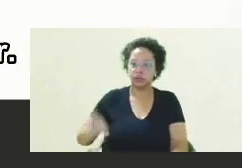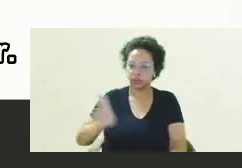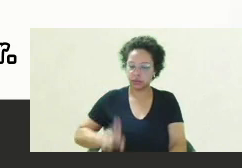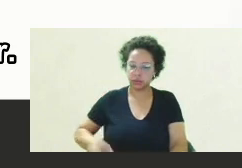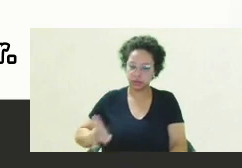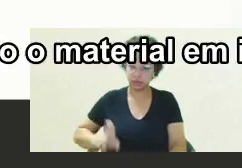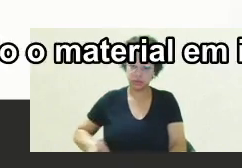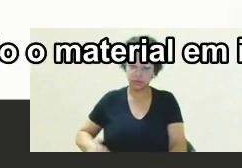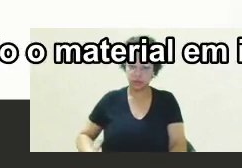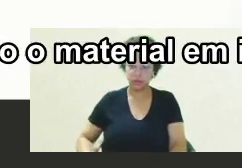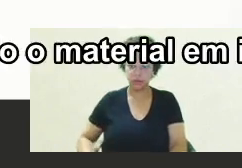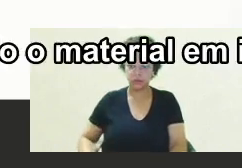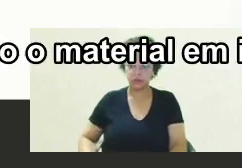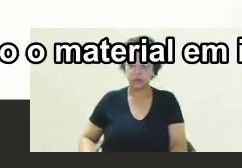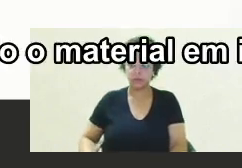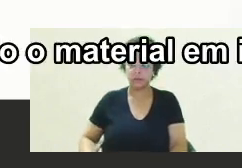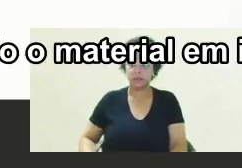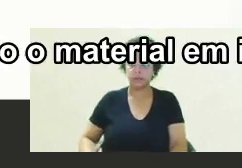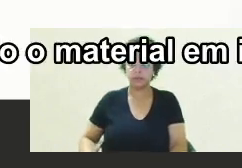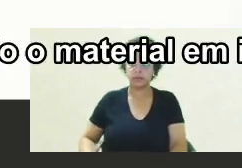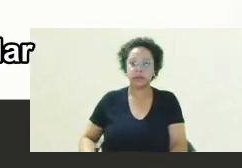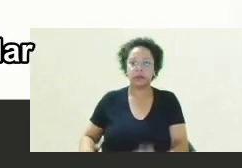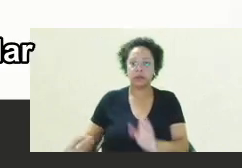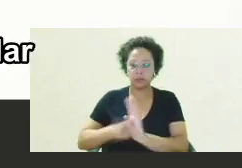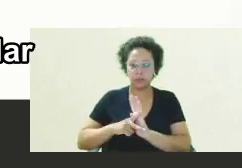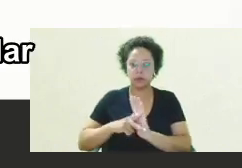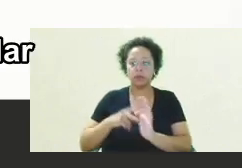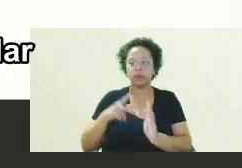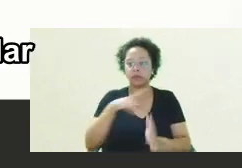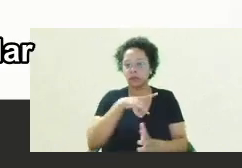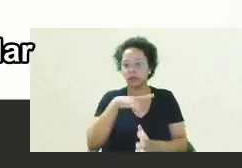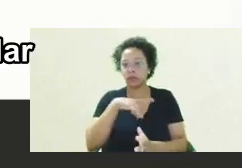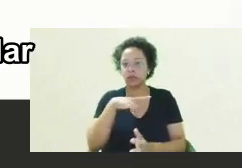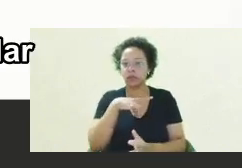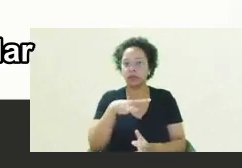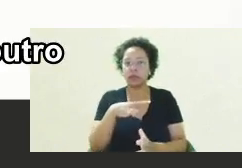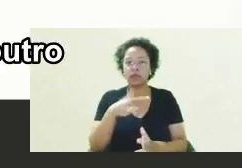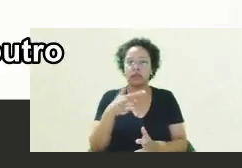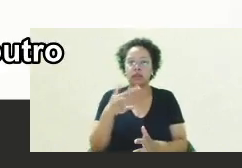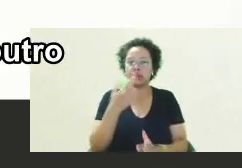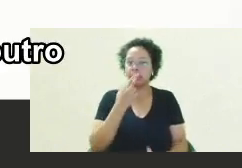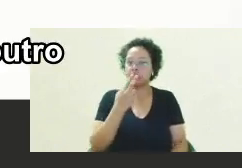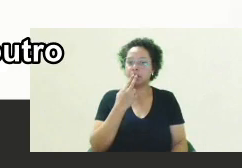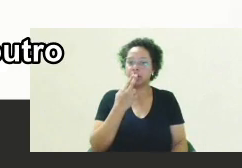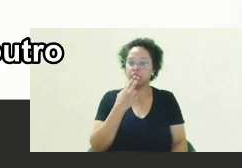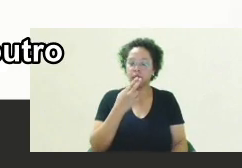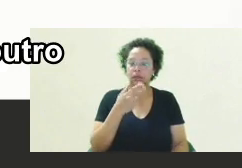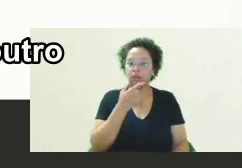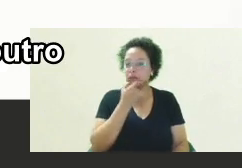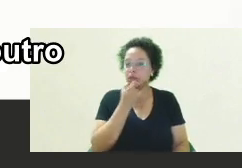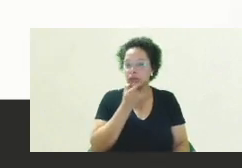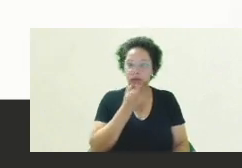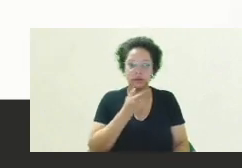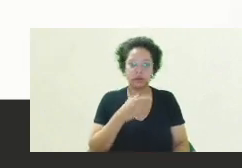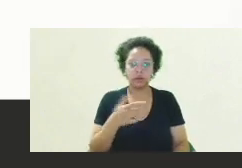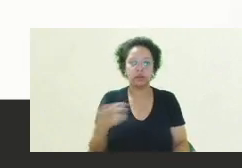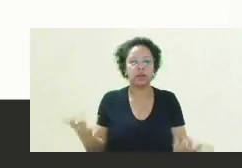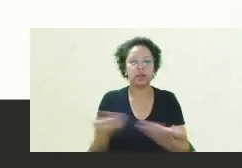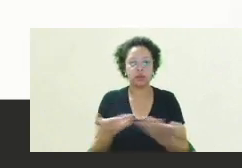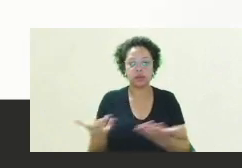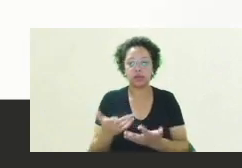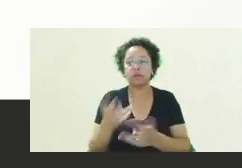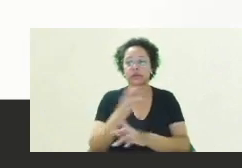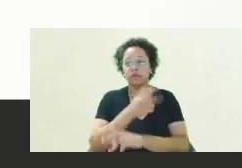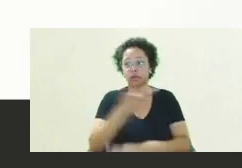tá? Que é uma referência externa, estava todo o material em inglês, enfim. Então, a gente vai falar aqui do handoff num outro